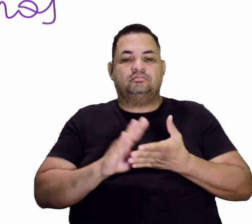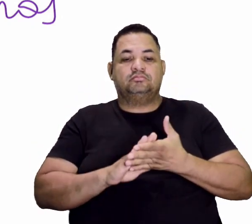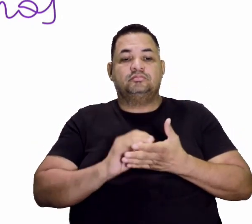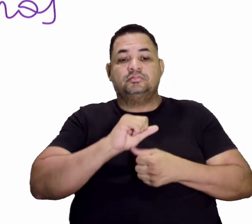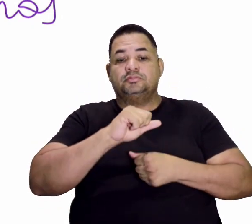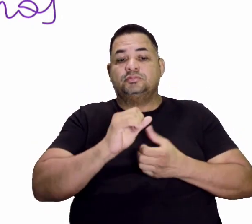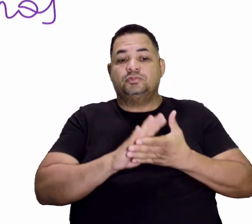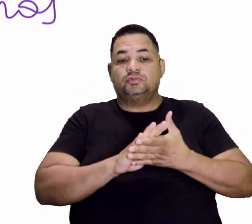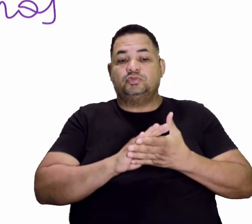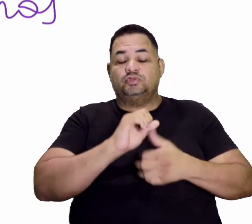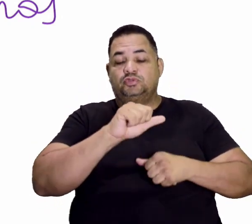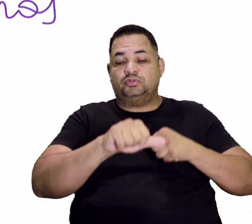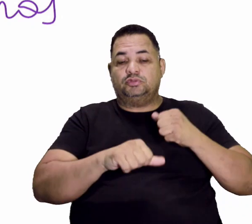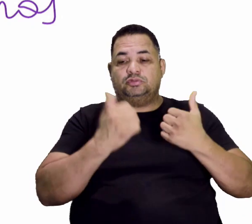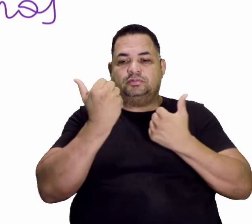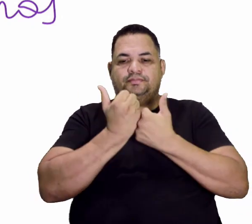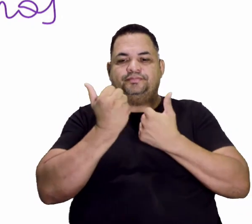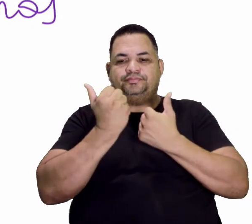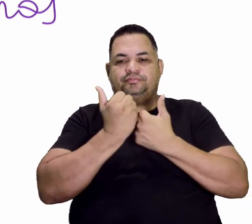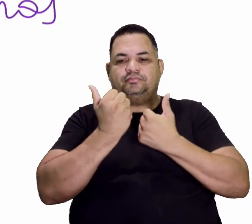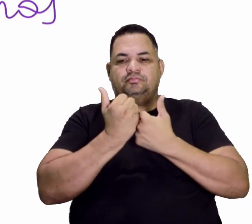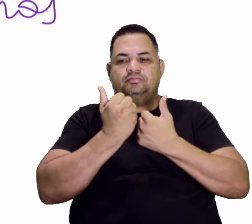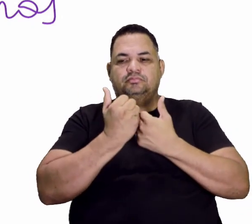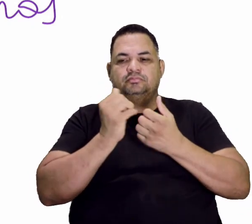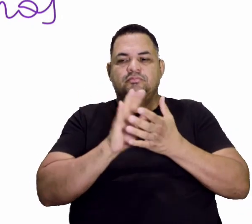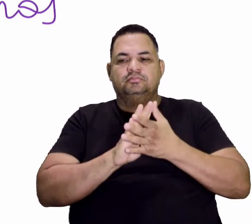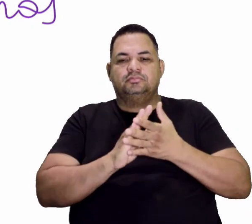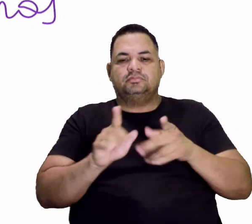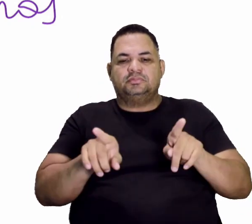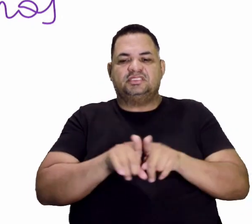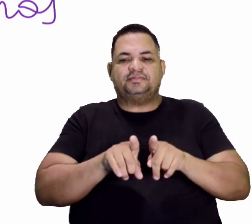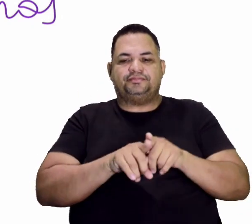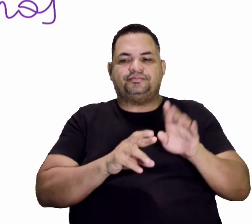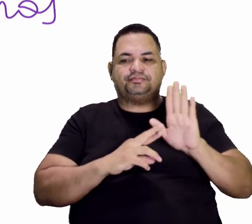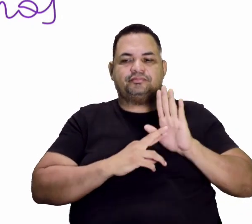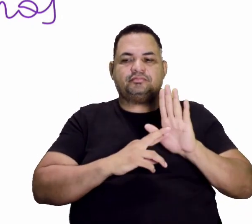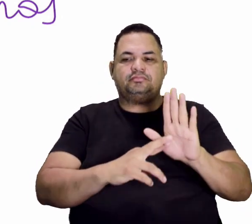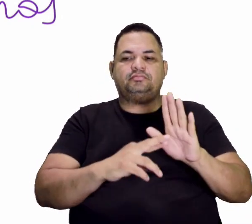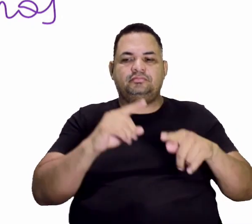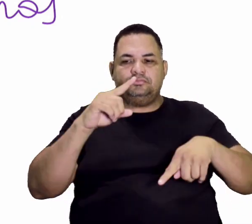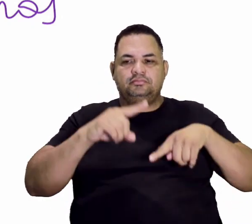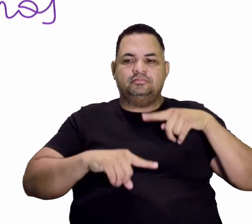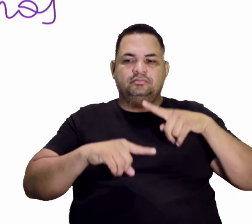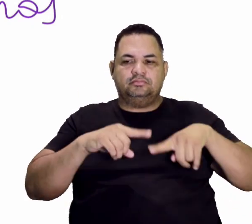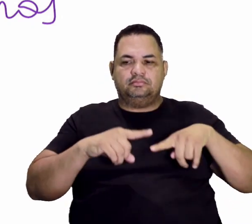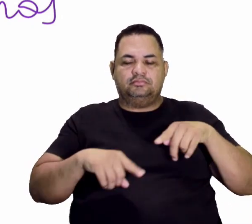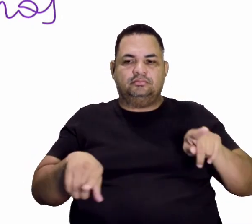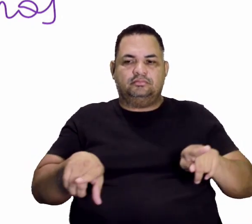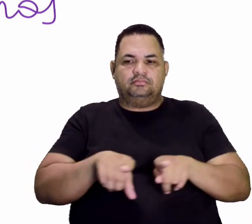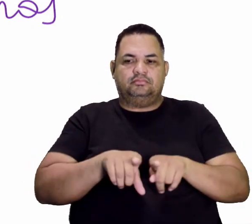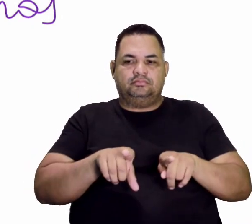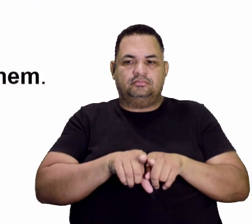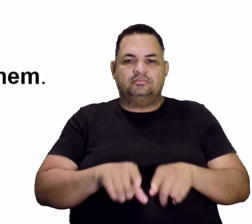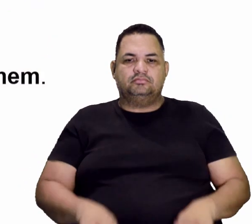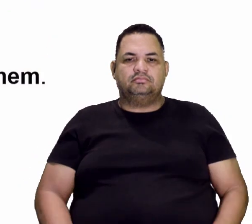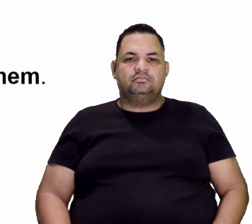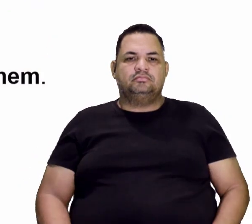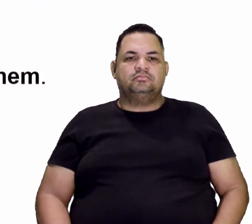do objeto e se substitui e se torna uma representação do objeto. Tá